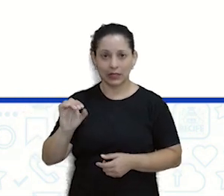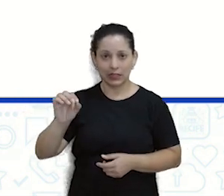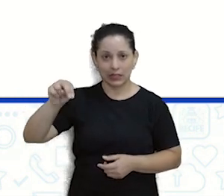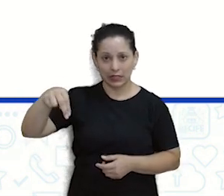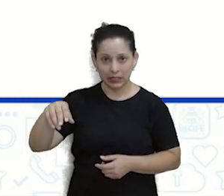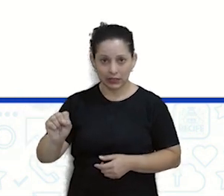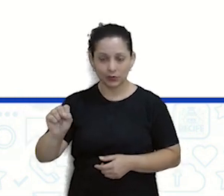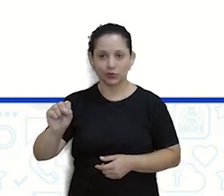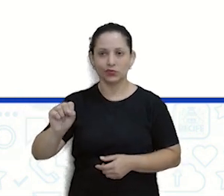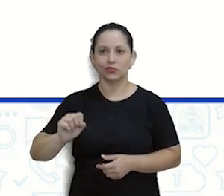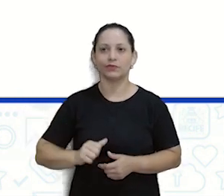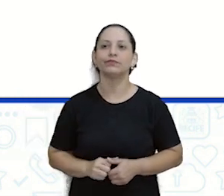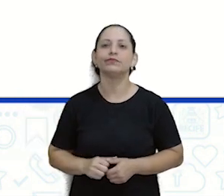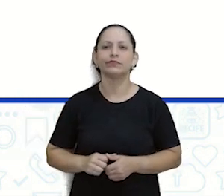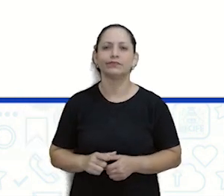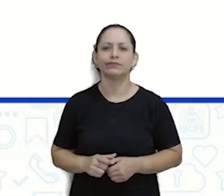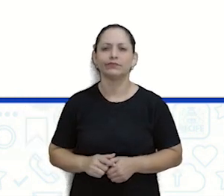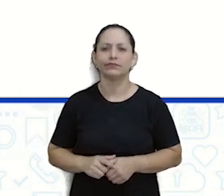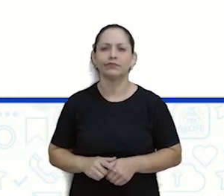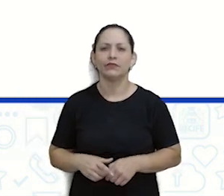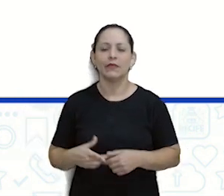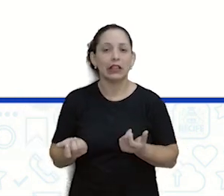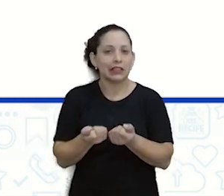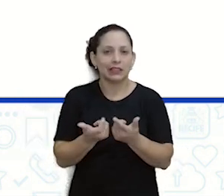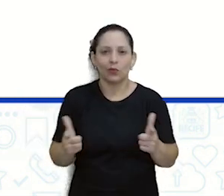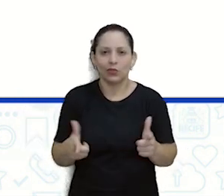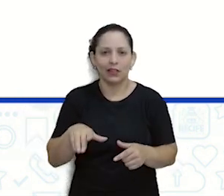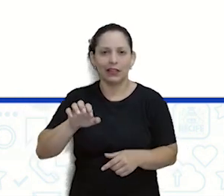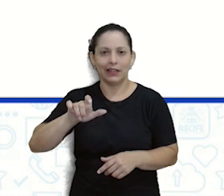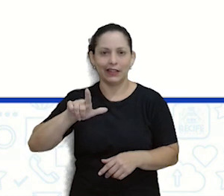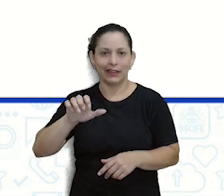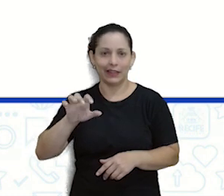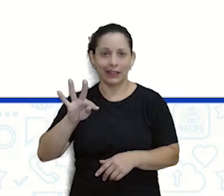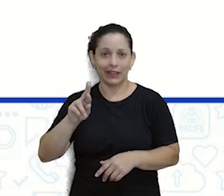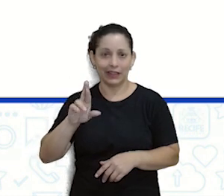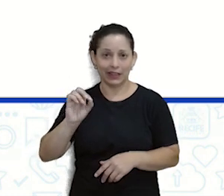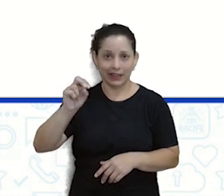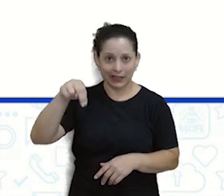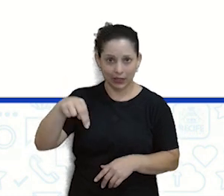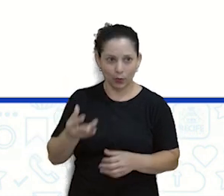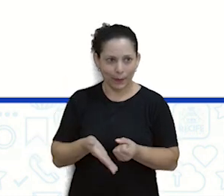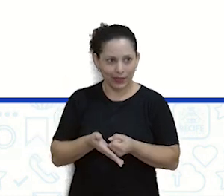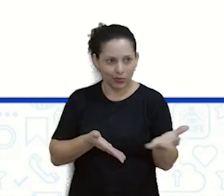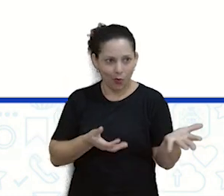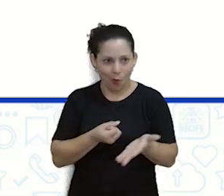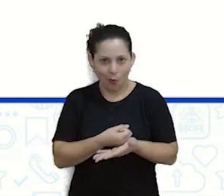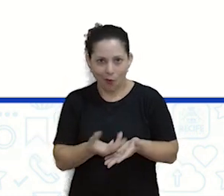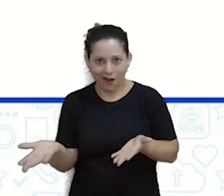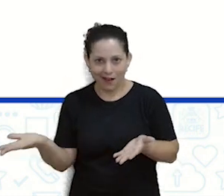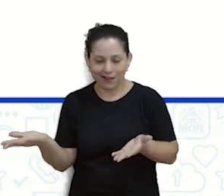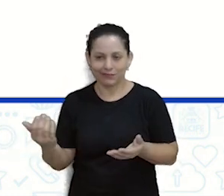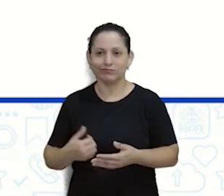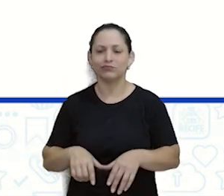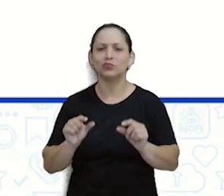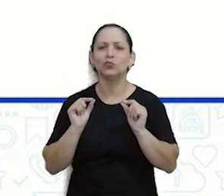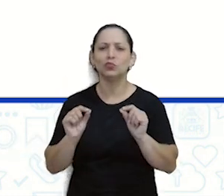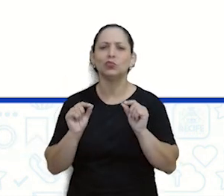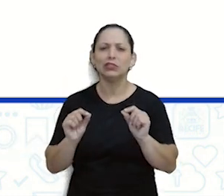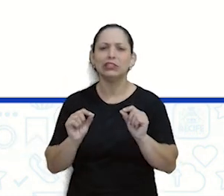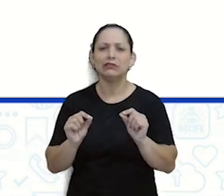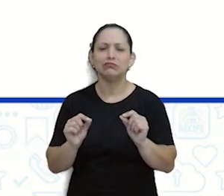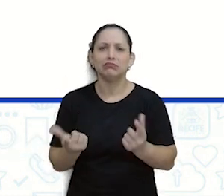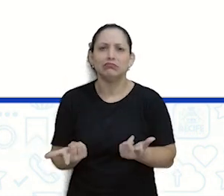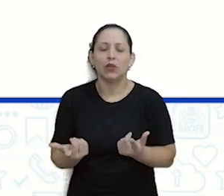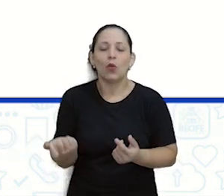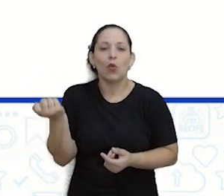sem elétron disponível para doar. Como é que uma substância formada por ametais